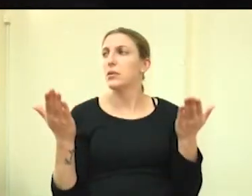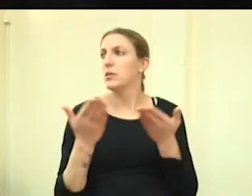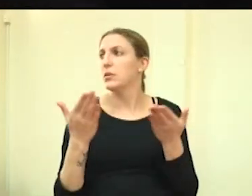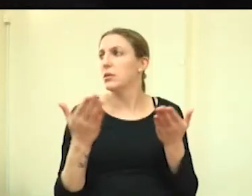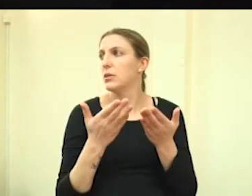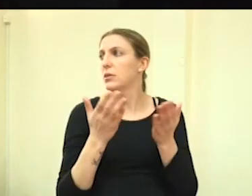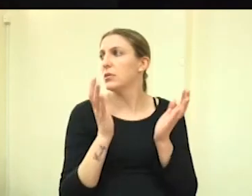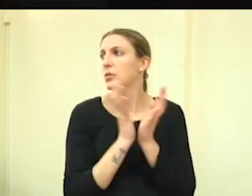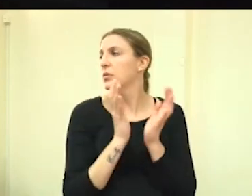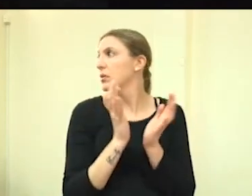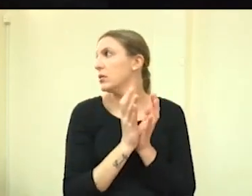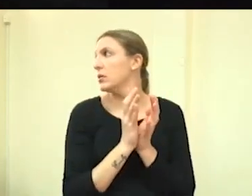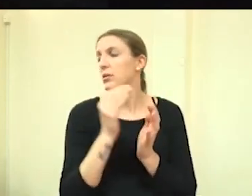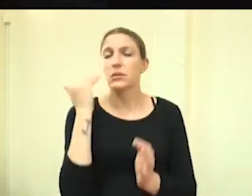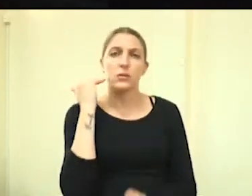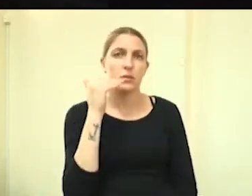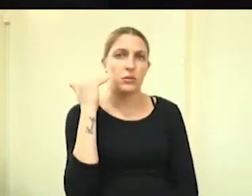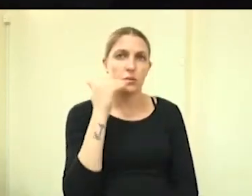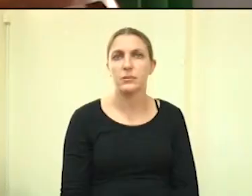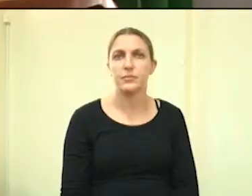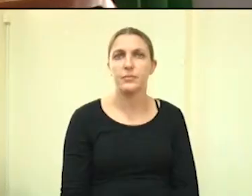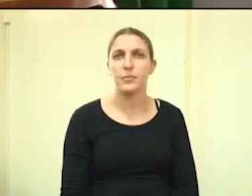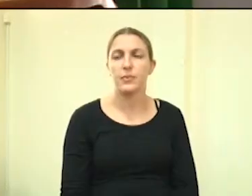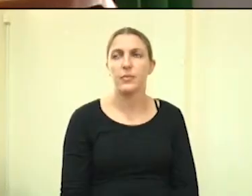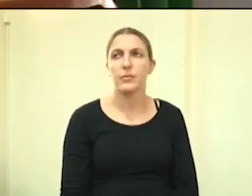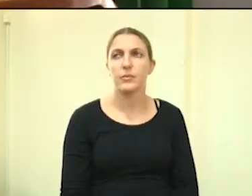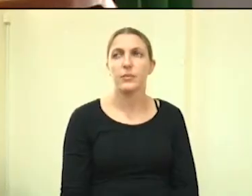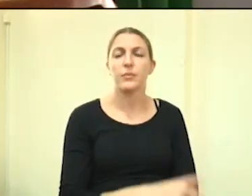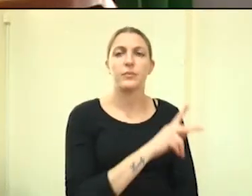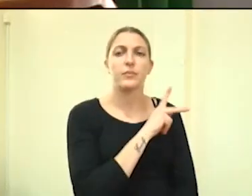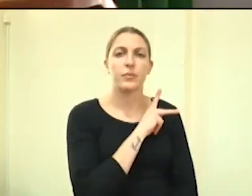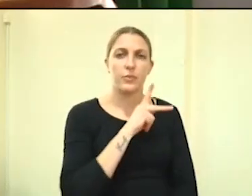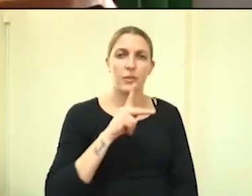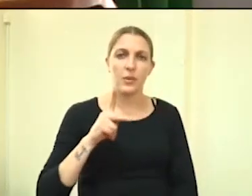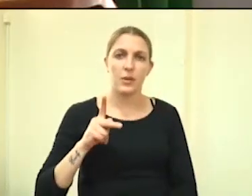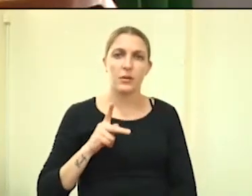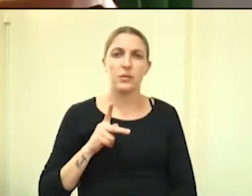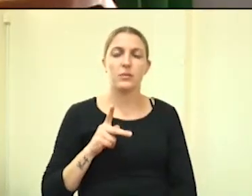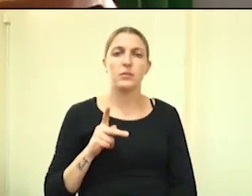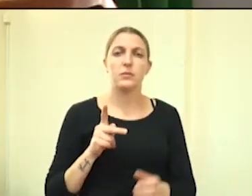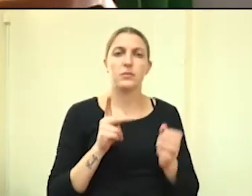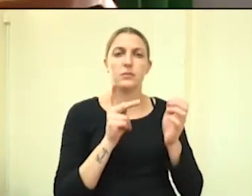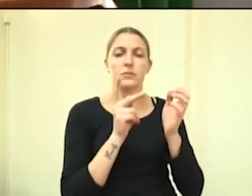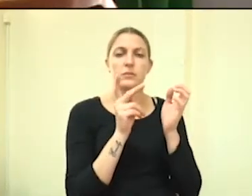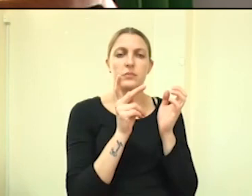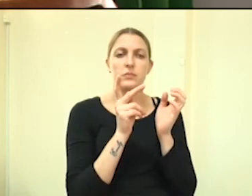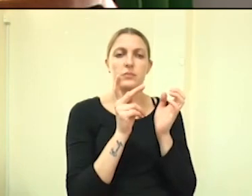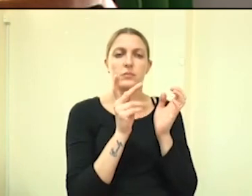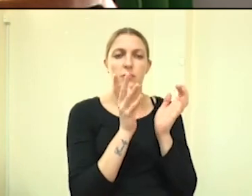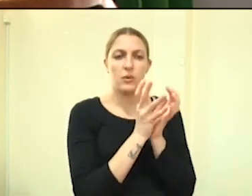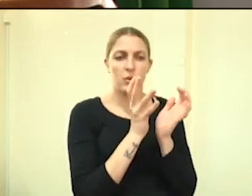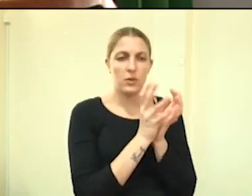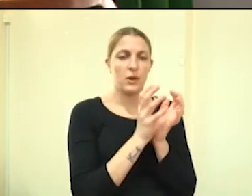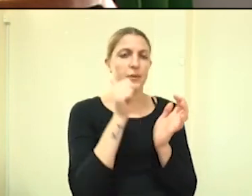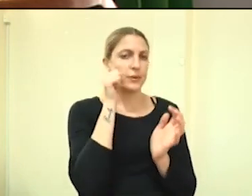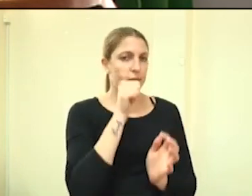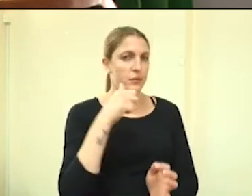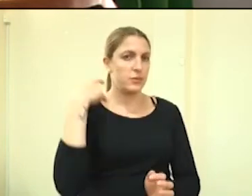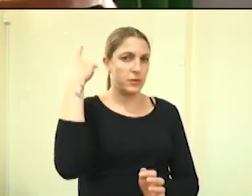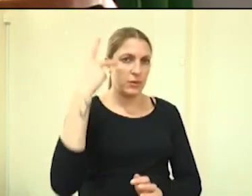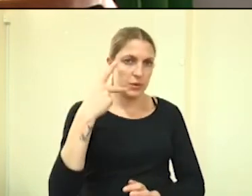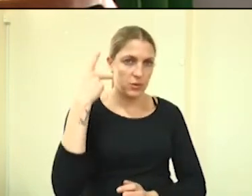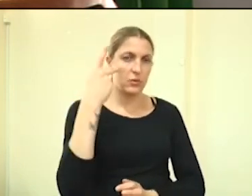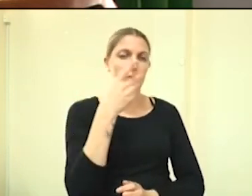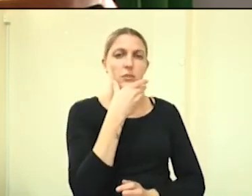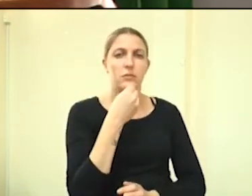nobre colega vereador Ilgui Rosseto. Senhor presidente, senhoras vereadoras, senhores